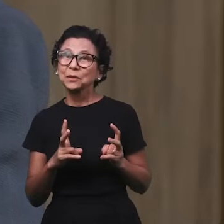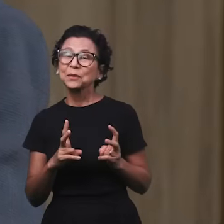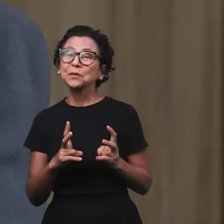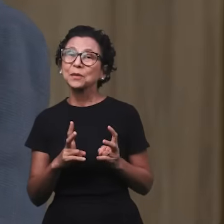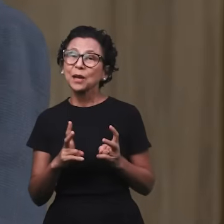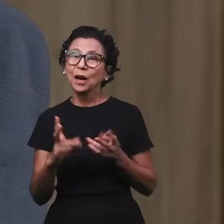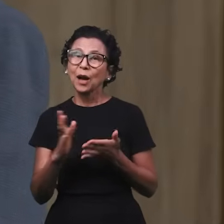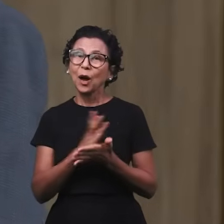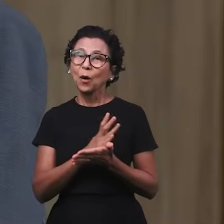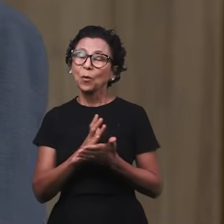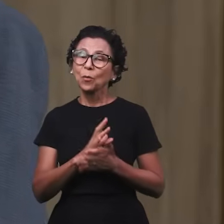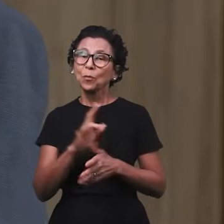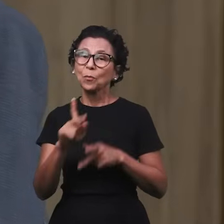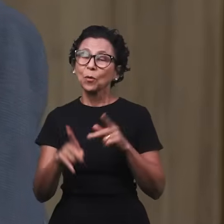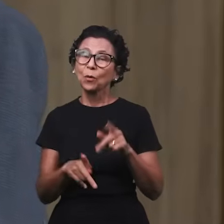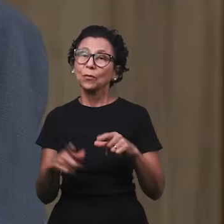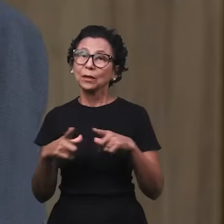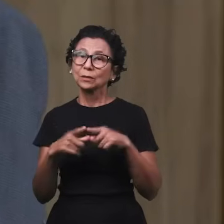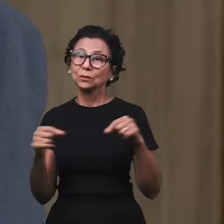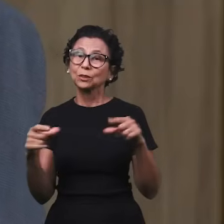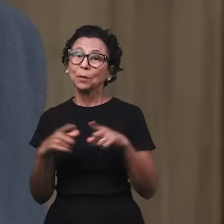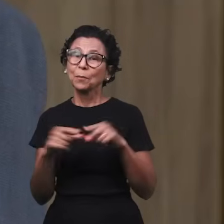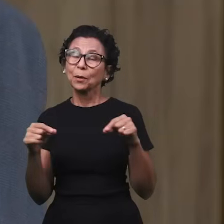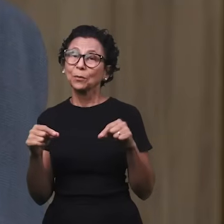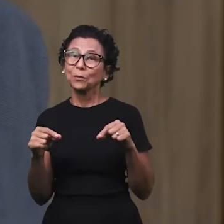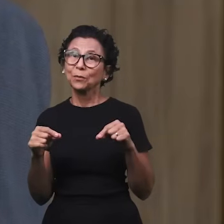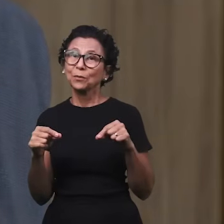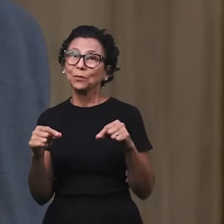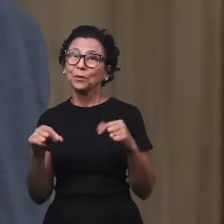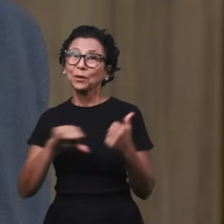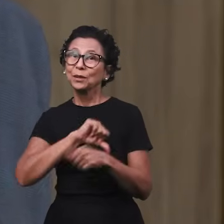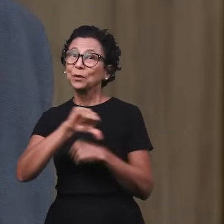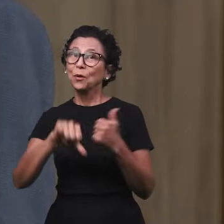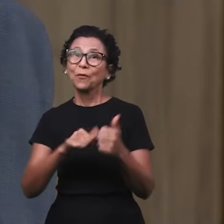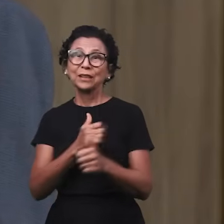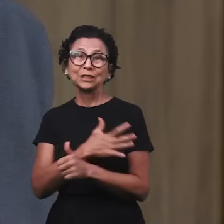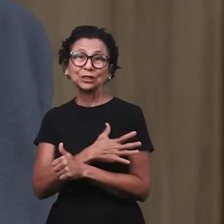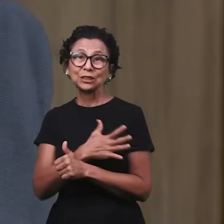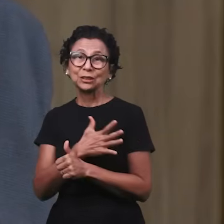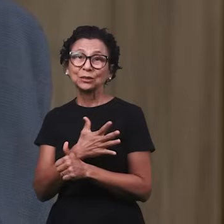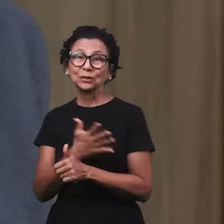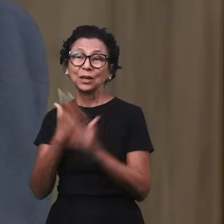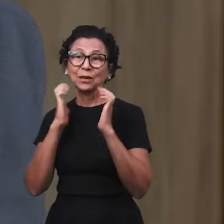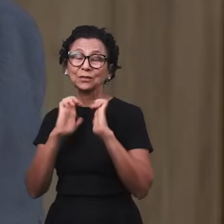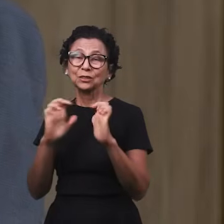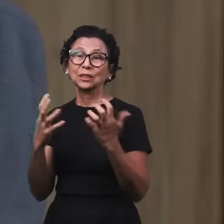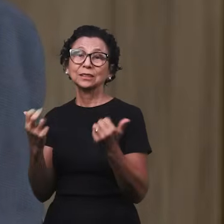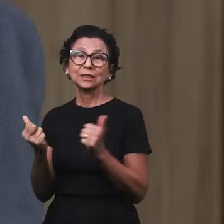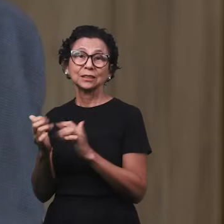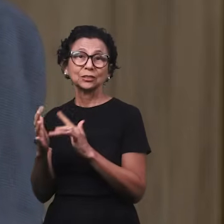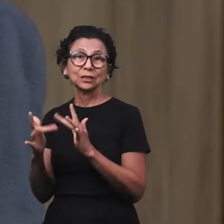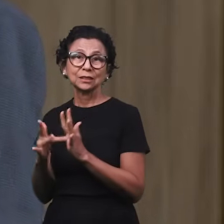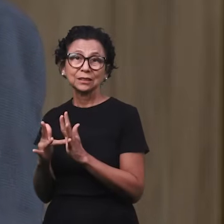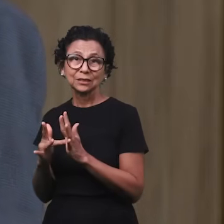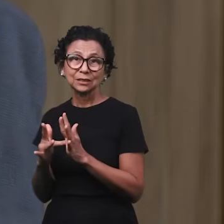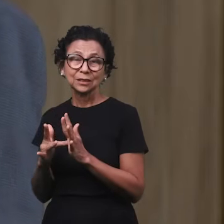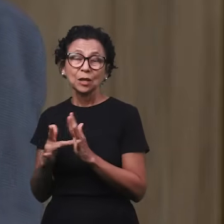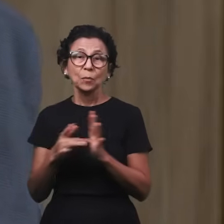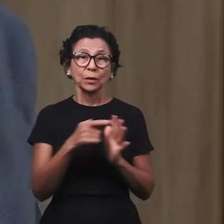japoneses convertidos na obra no Japão. Por quê? Porque eles saíram do relativo e entraram no